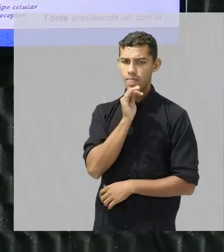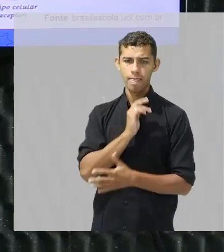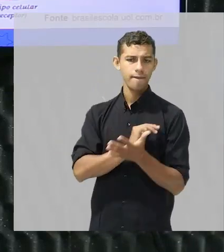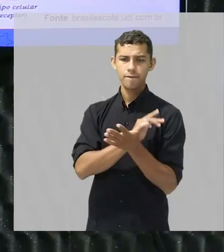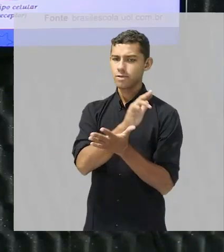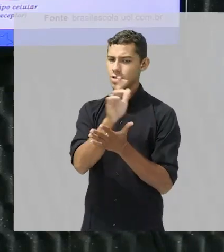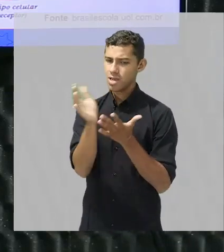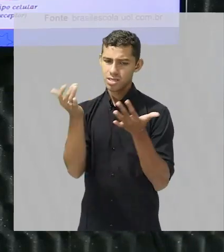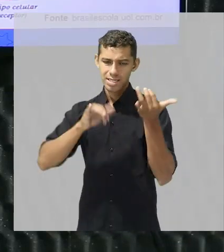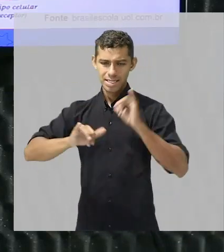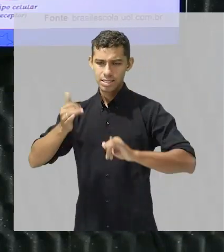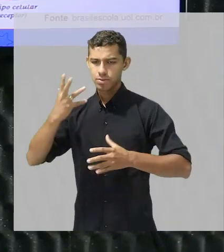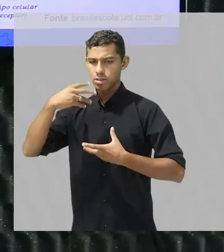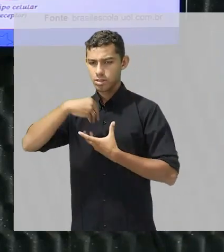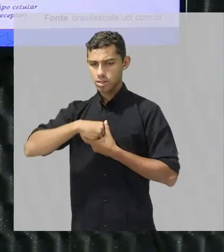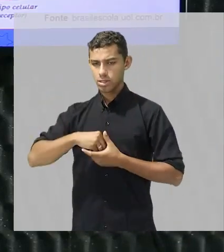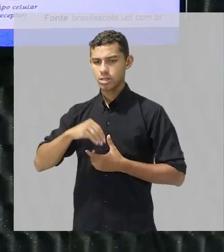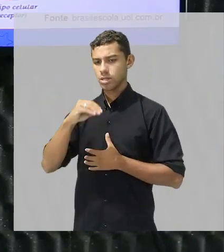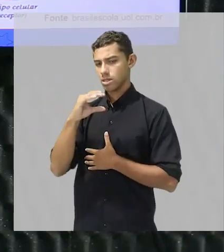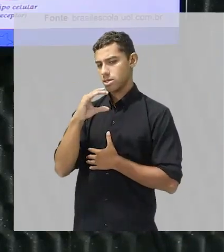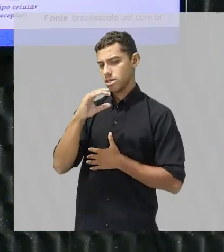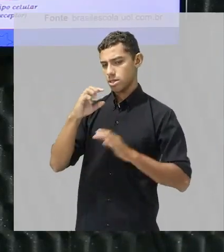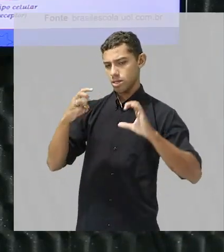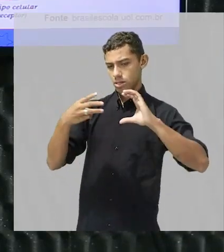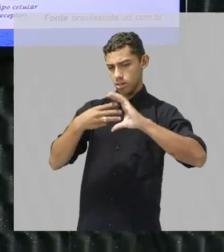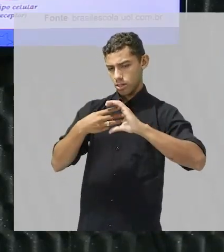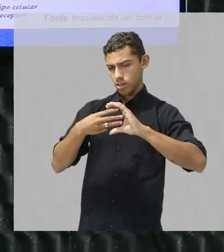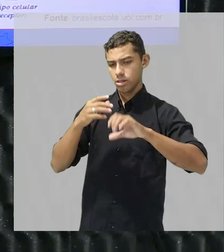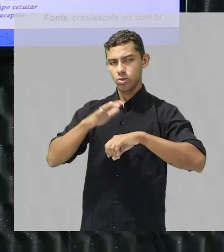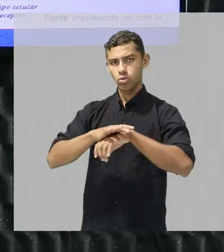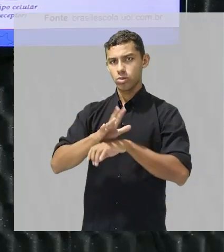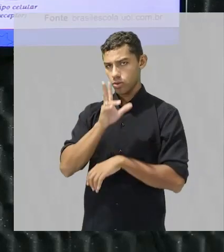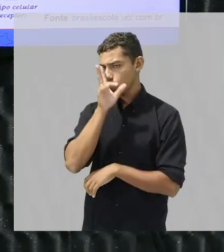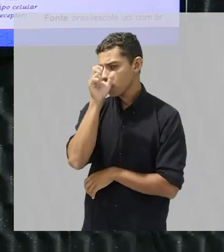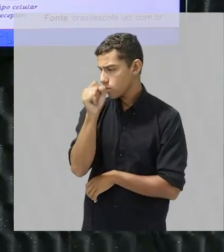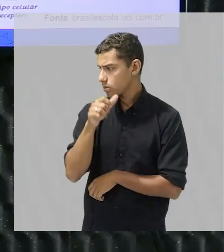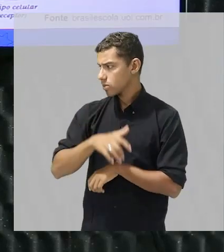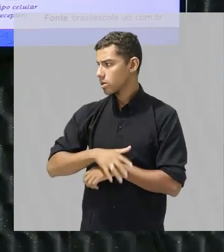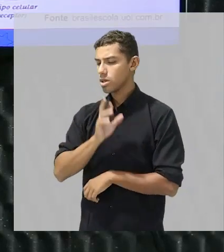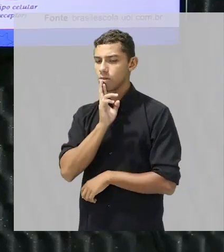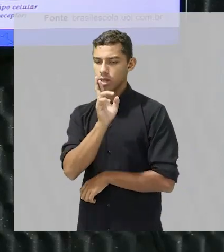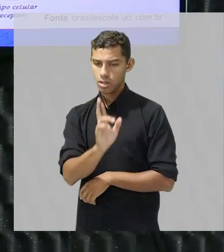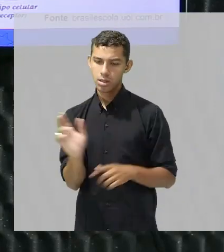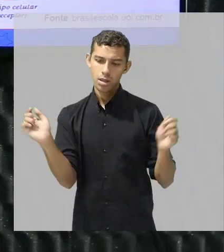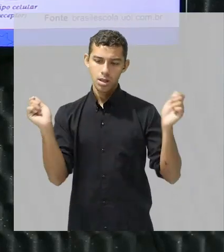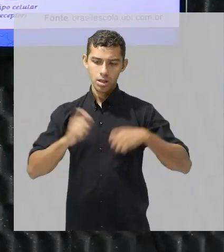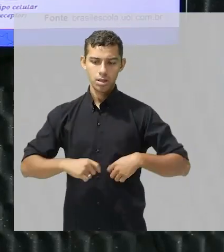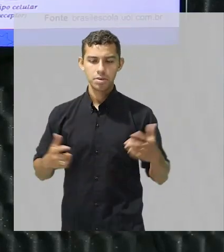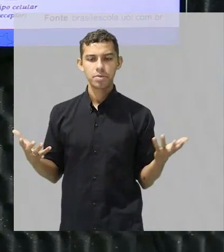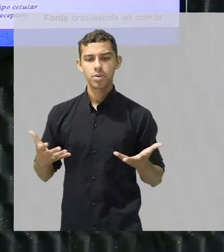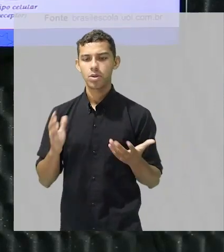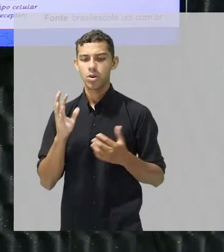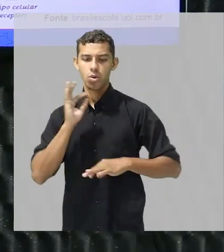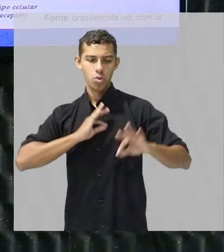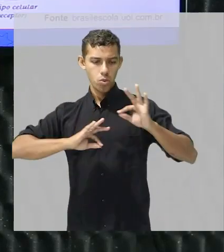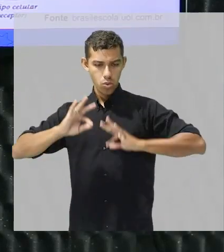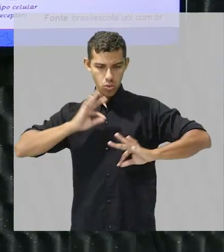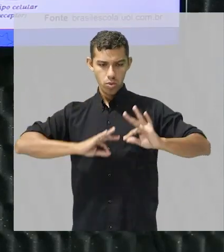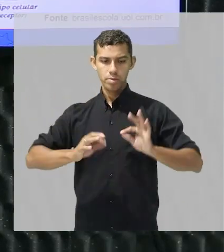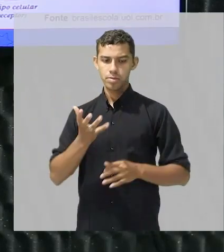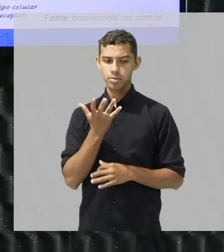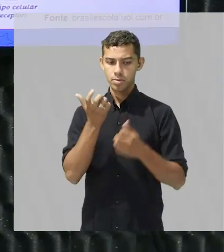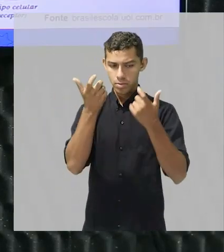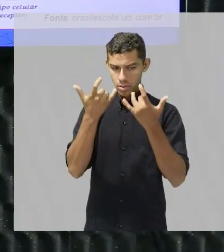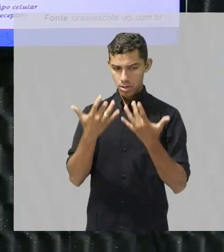reações químicas dentro dessa célula, onde ela vai efetivar a resposta que o hormônio está querendo que